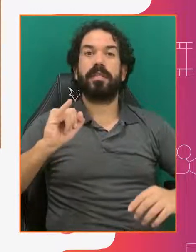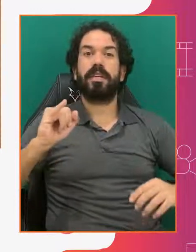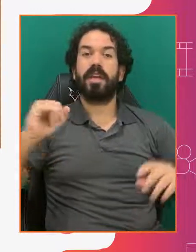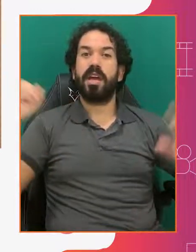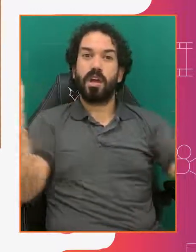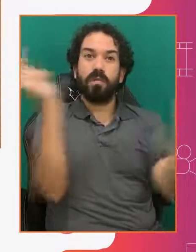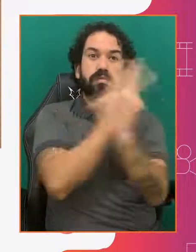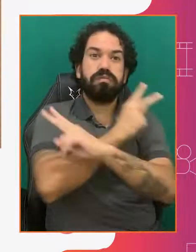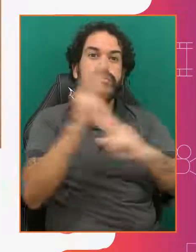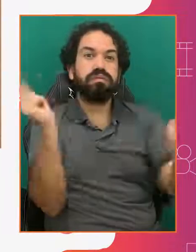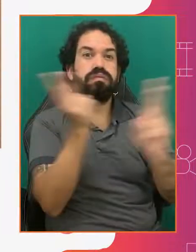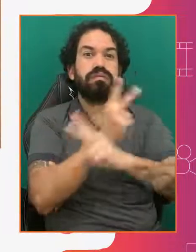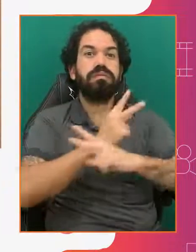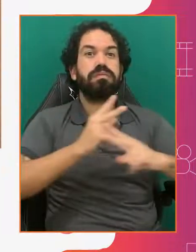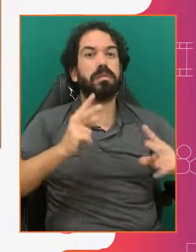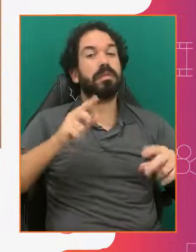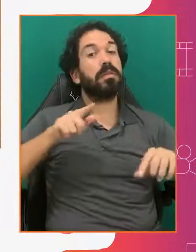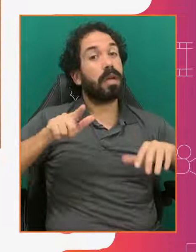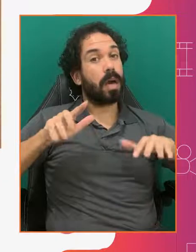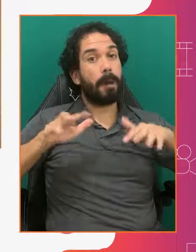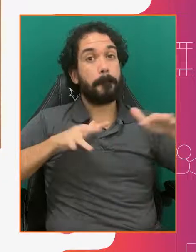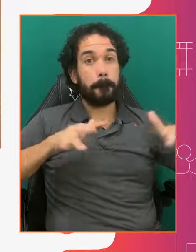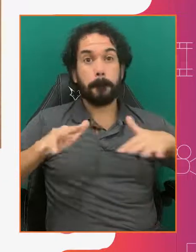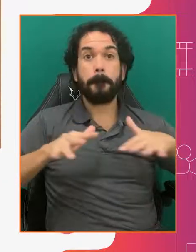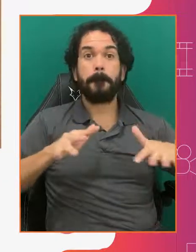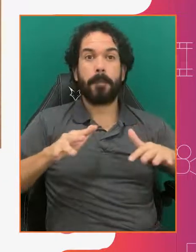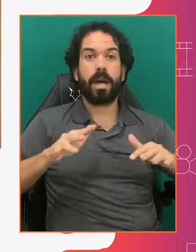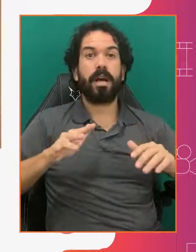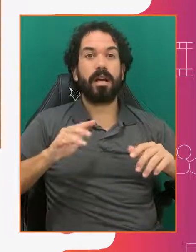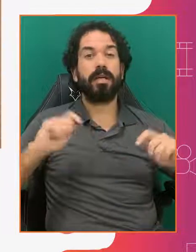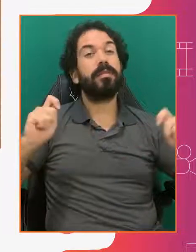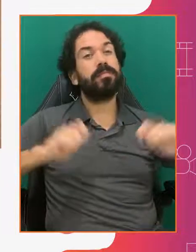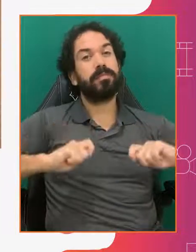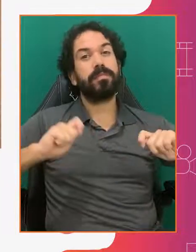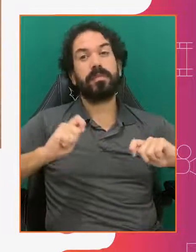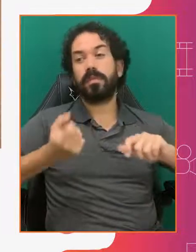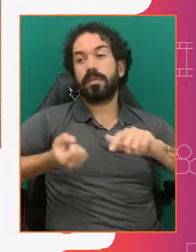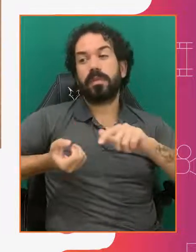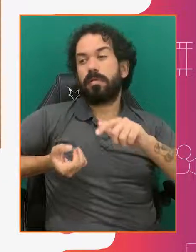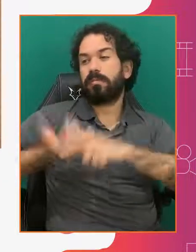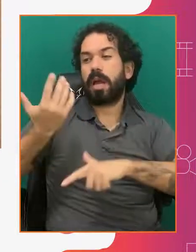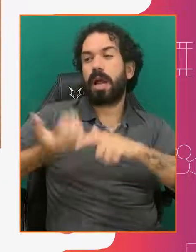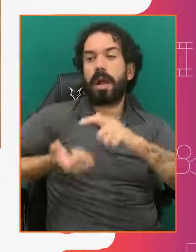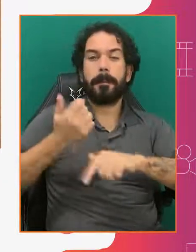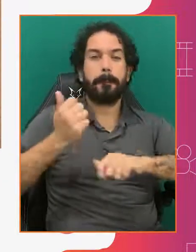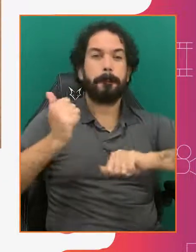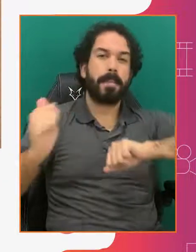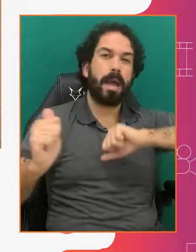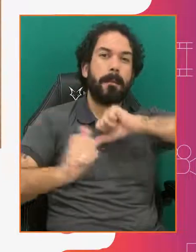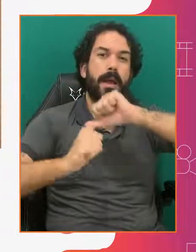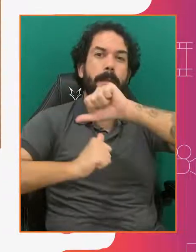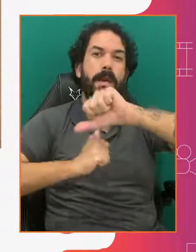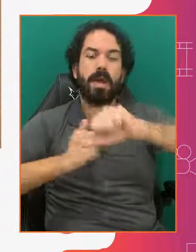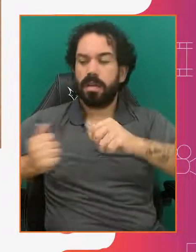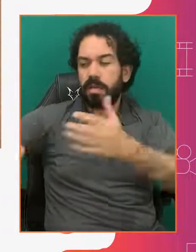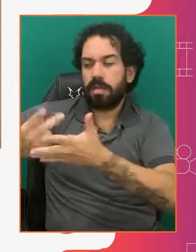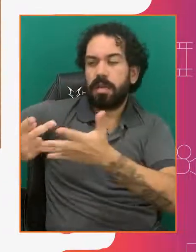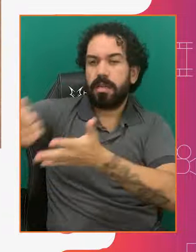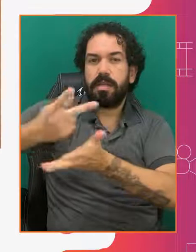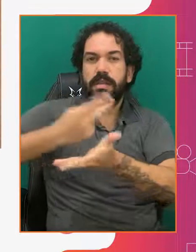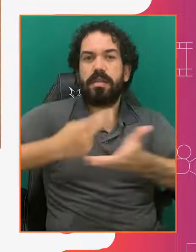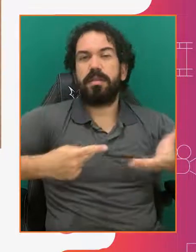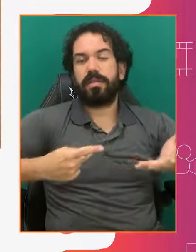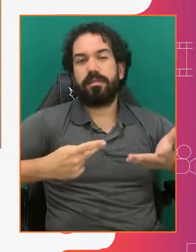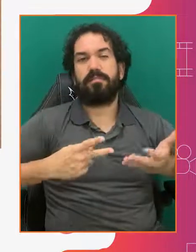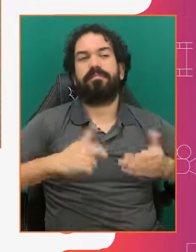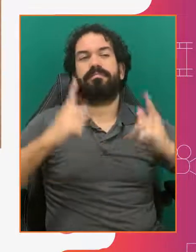é atingida pelo vento. São movimentos que você pode ir simplesmente criando, modificando um desenho